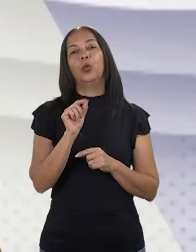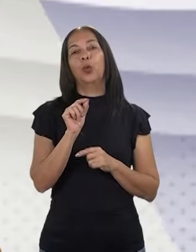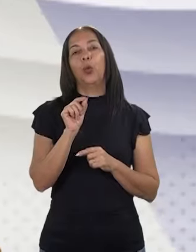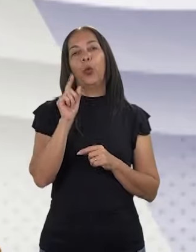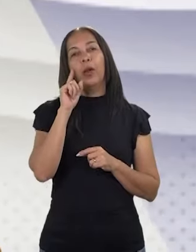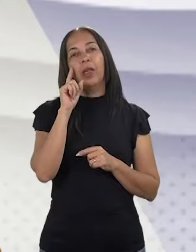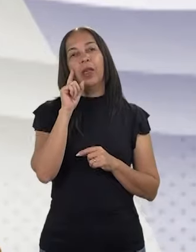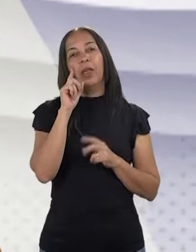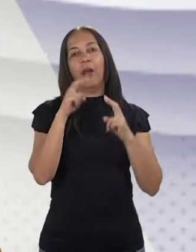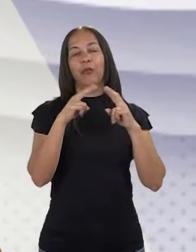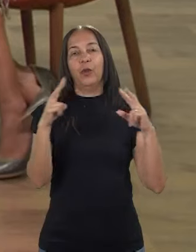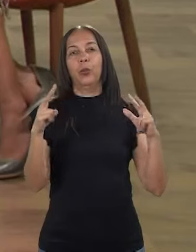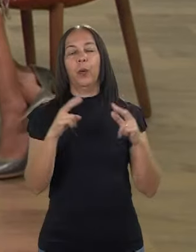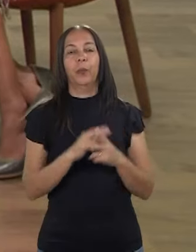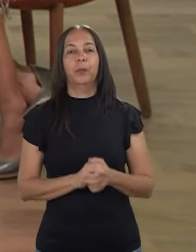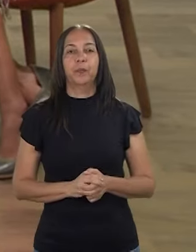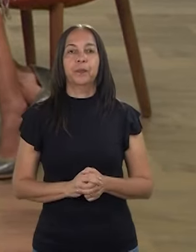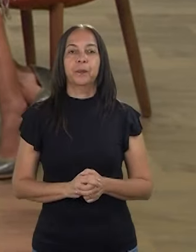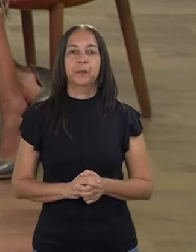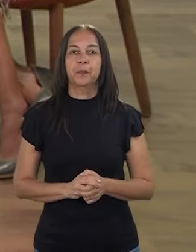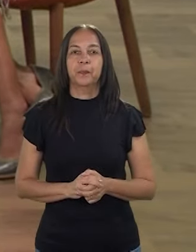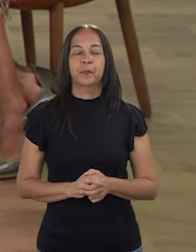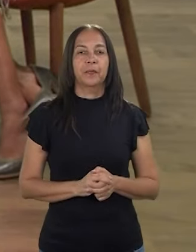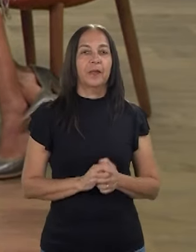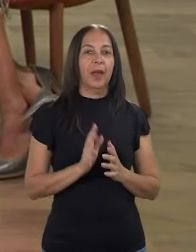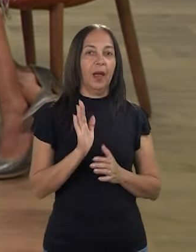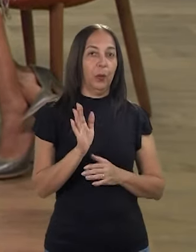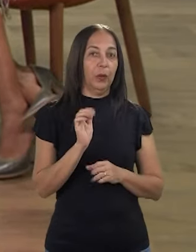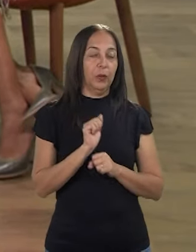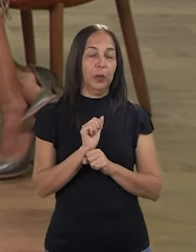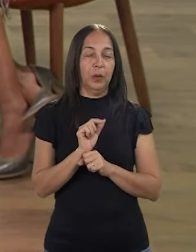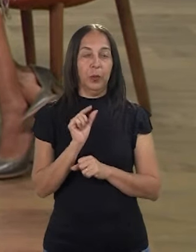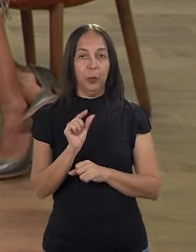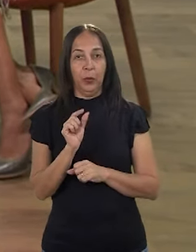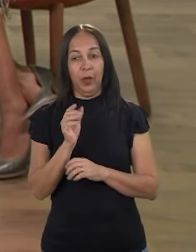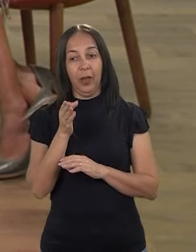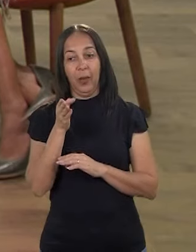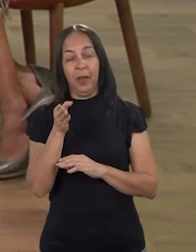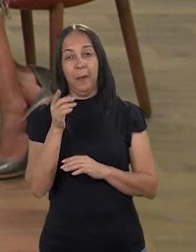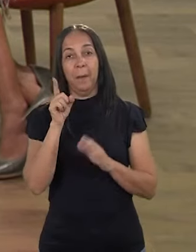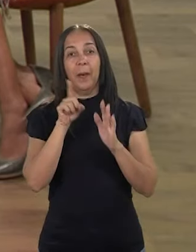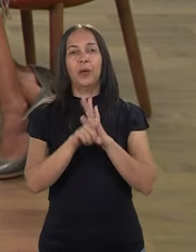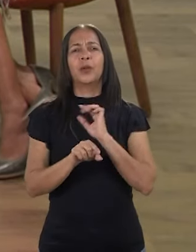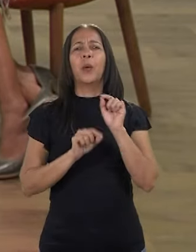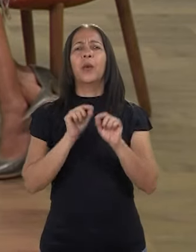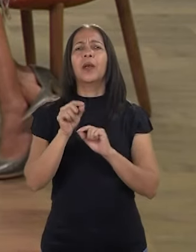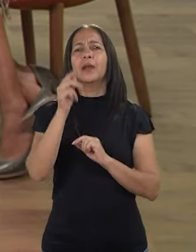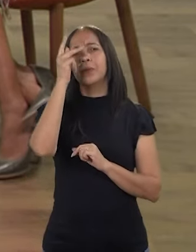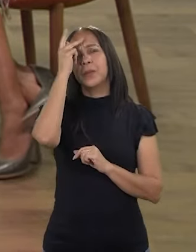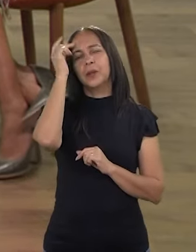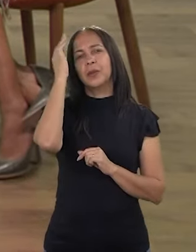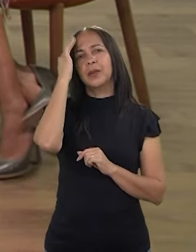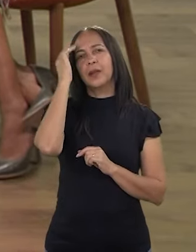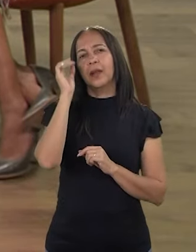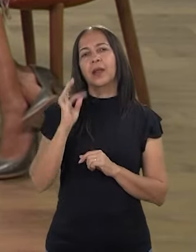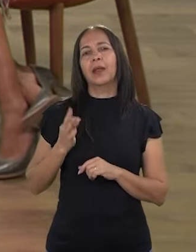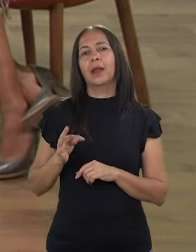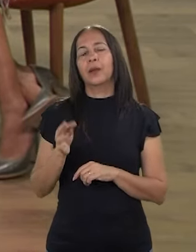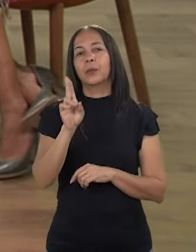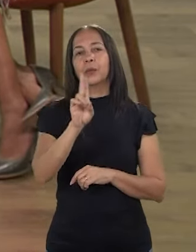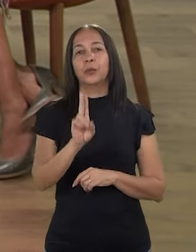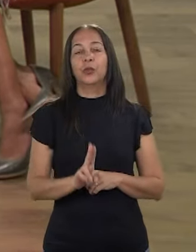aí nos banco nos bancos de dados nesse momento agora a gente vai darum rápido intervalo e PR juas perguntar o que é que o pessoal acha sobre